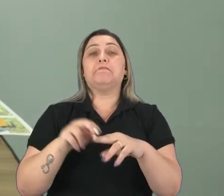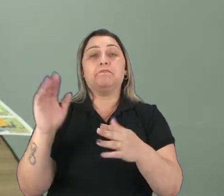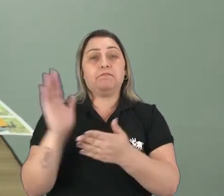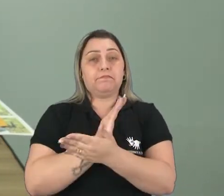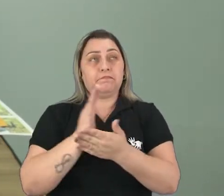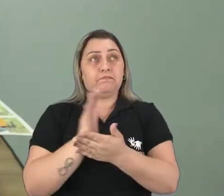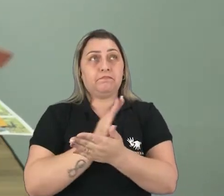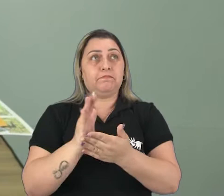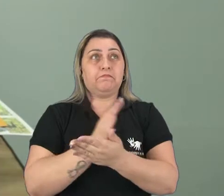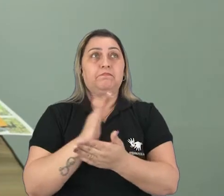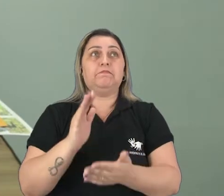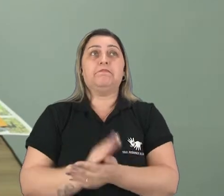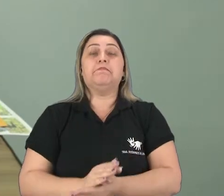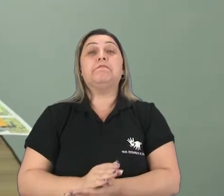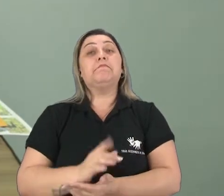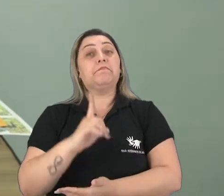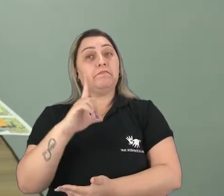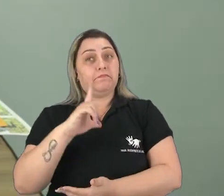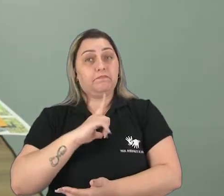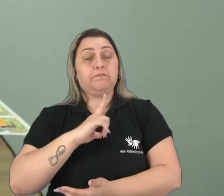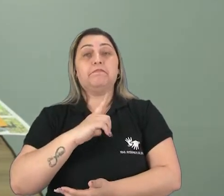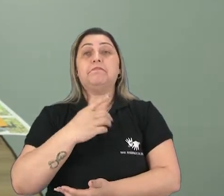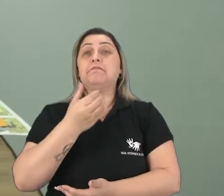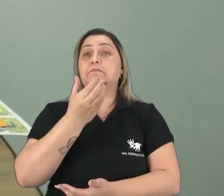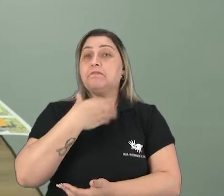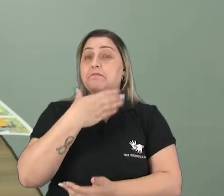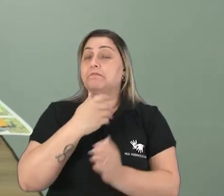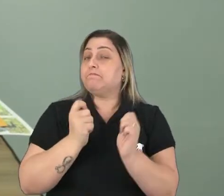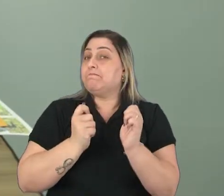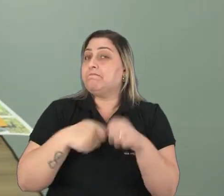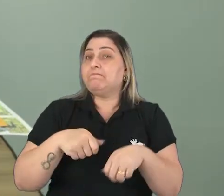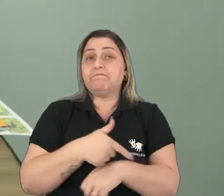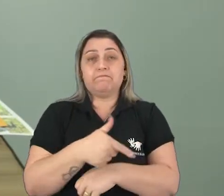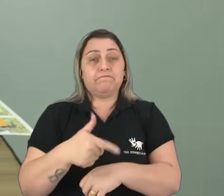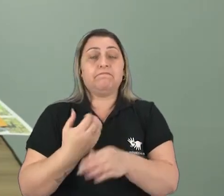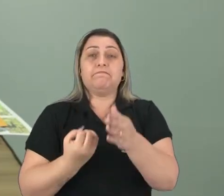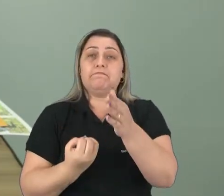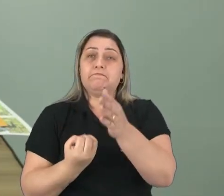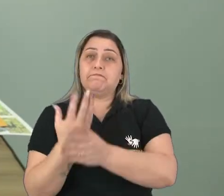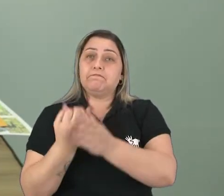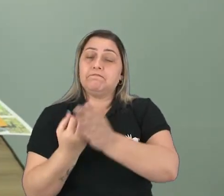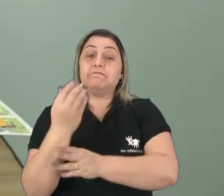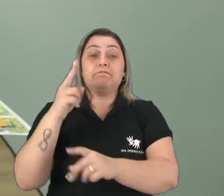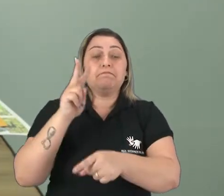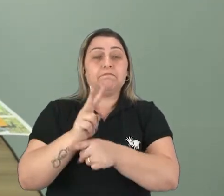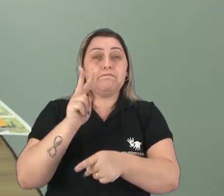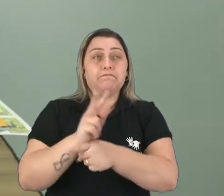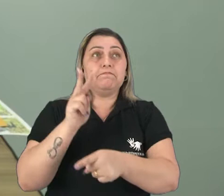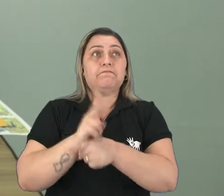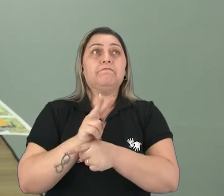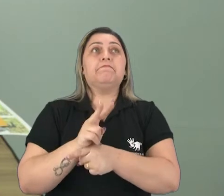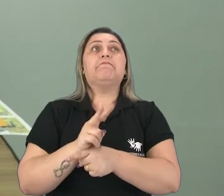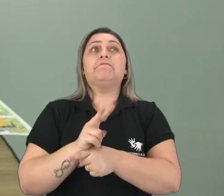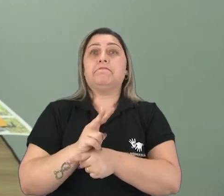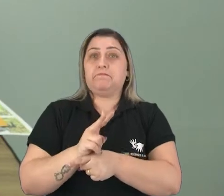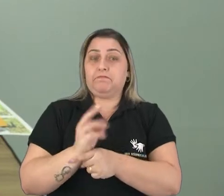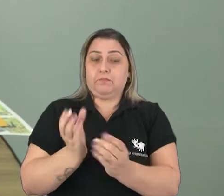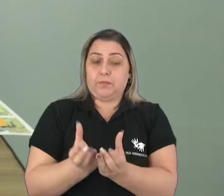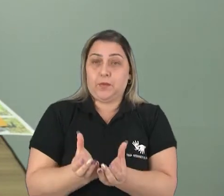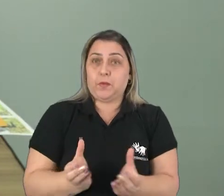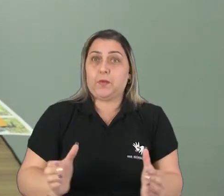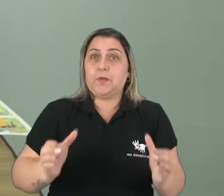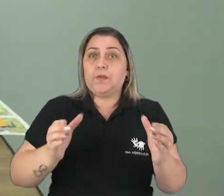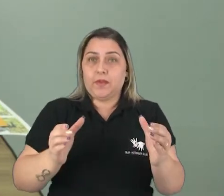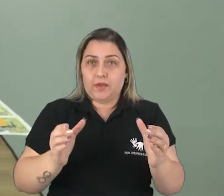como as plantas frutíferas, não dá para reproduzir, para cultivar uma planta ali num